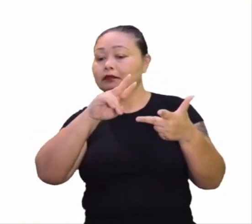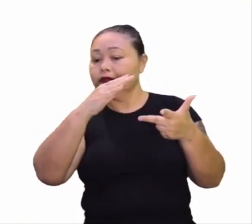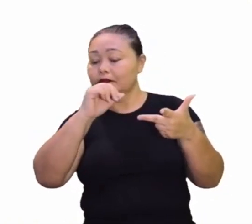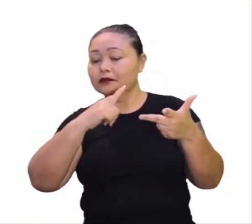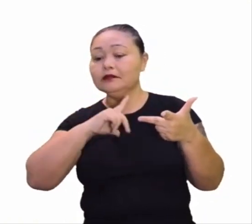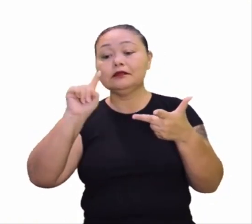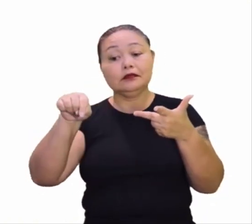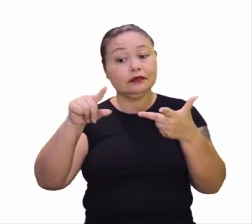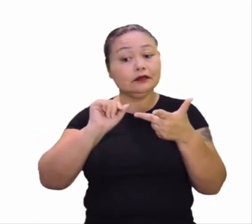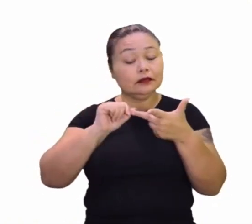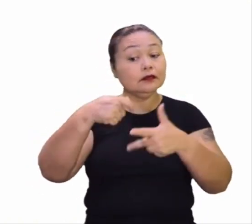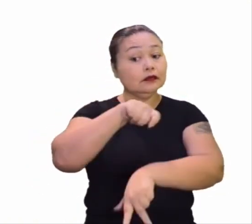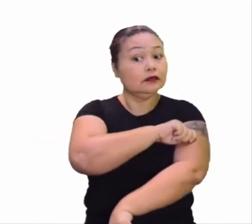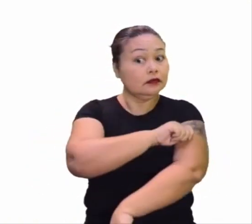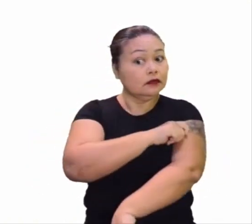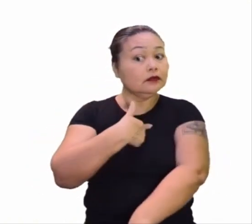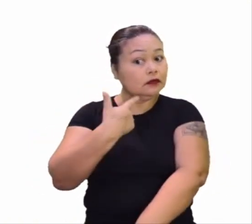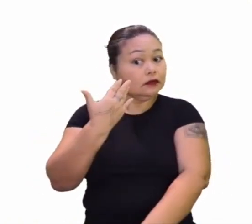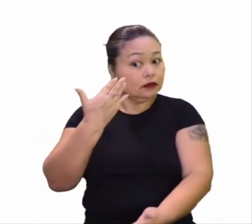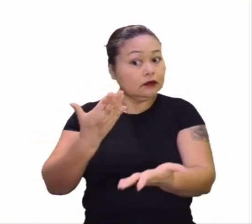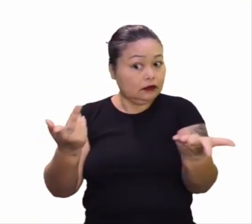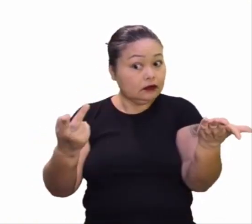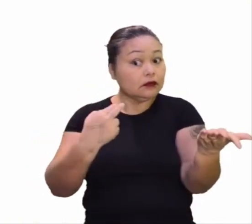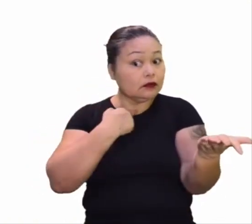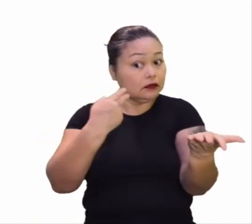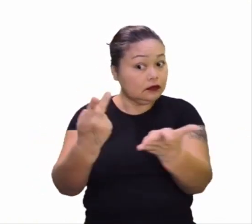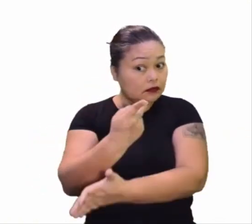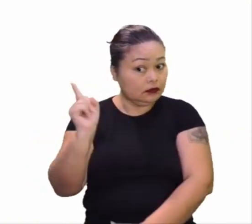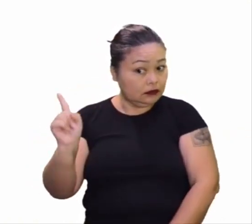não pode cair nessa pegadinha. Com certeza. Não é isso? Muito bem.